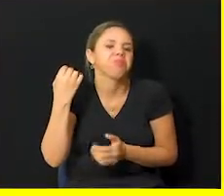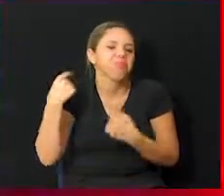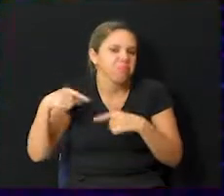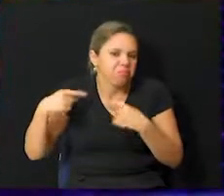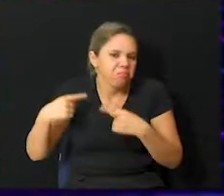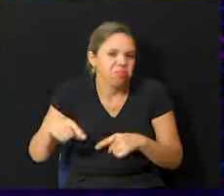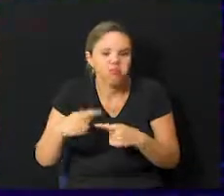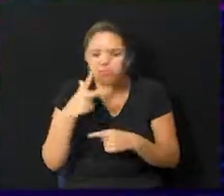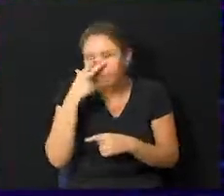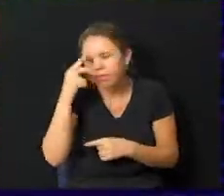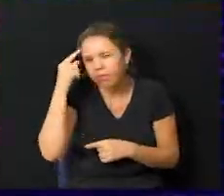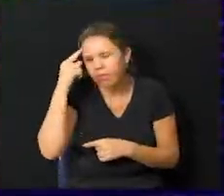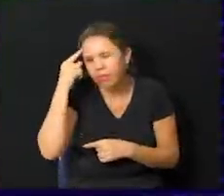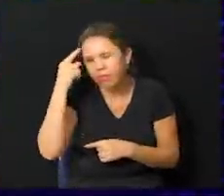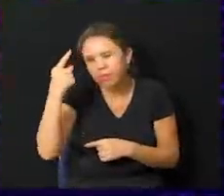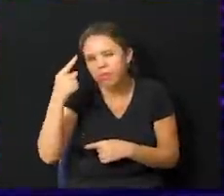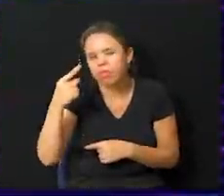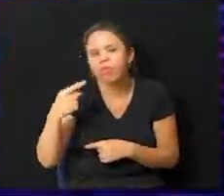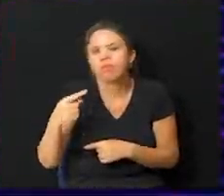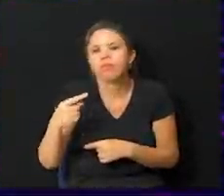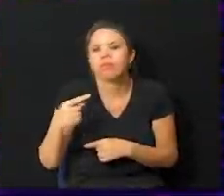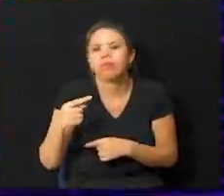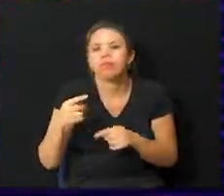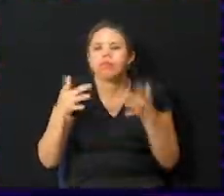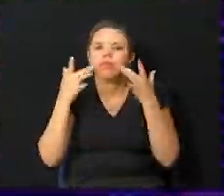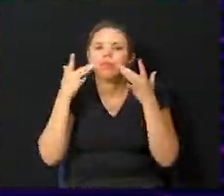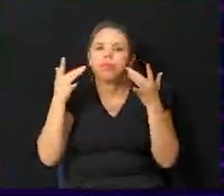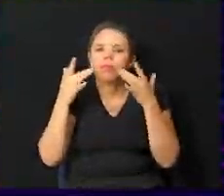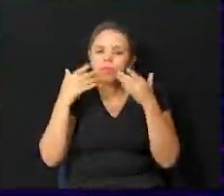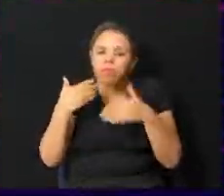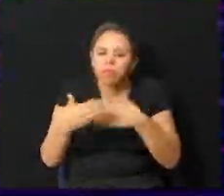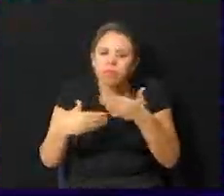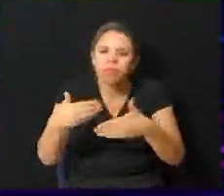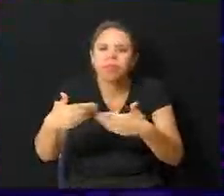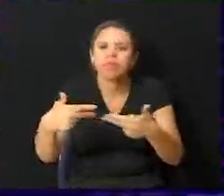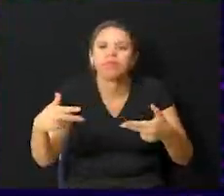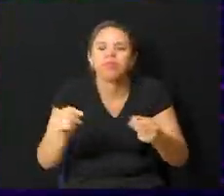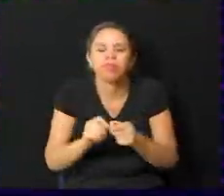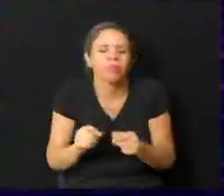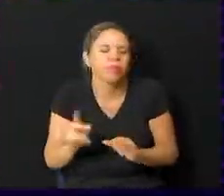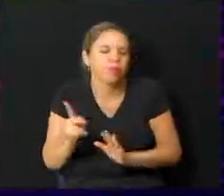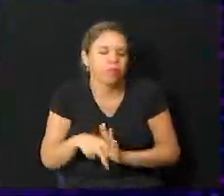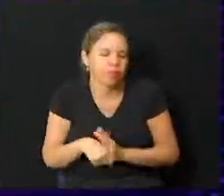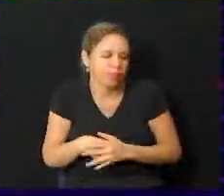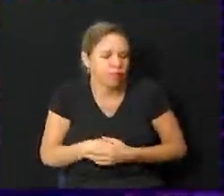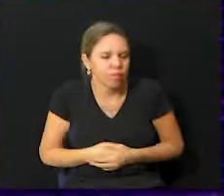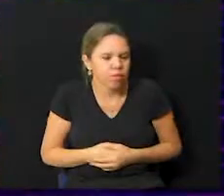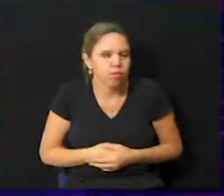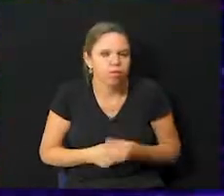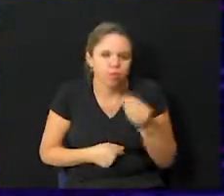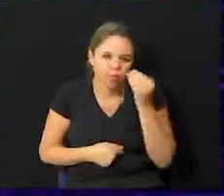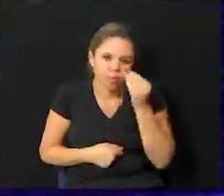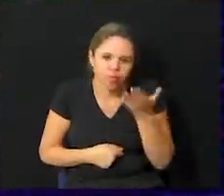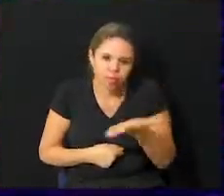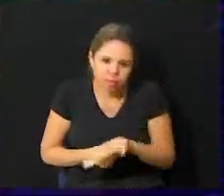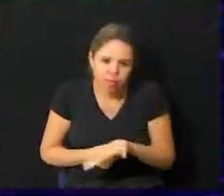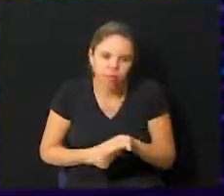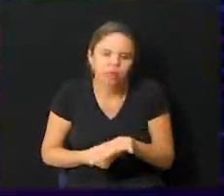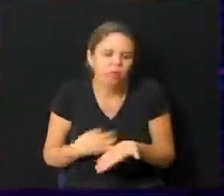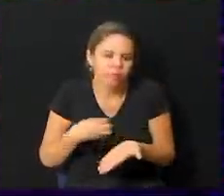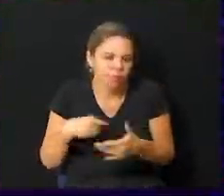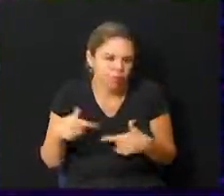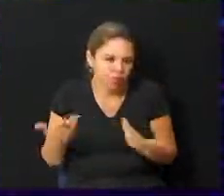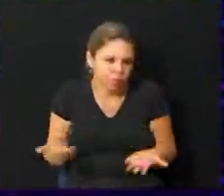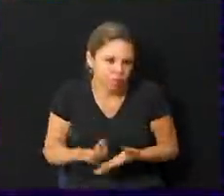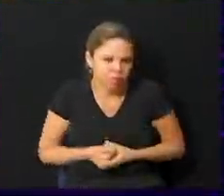fica como ideia para encenações de próximos projetos, mas eu tenho experimentado esse tipo de